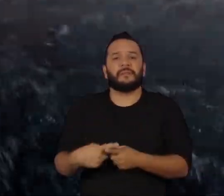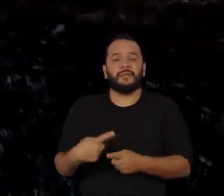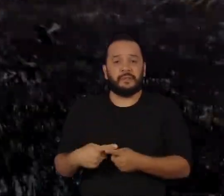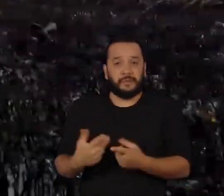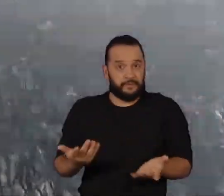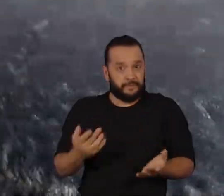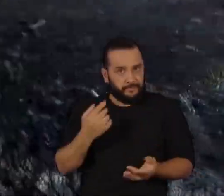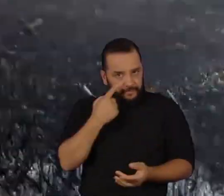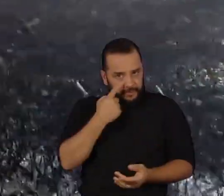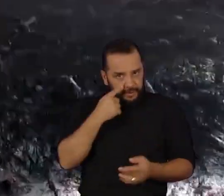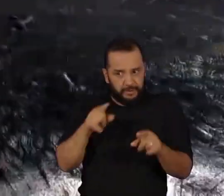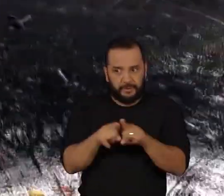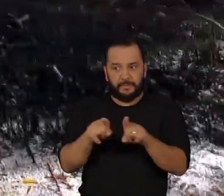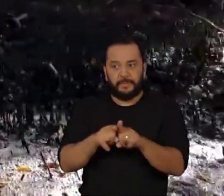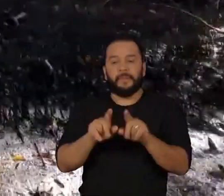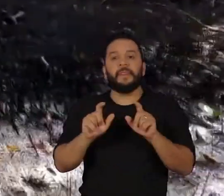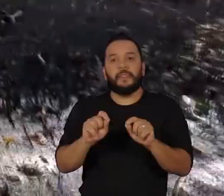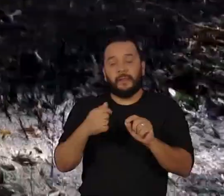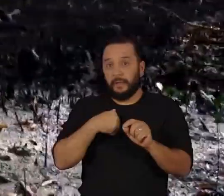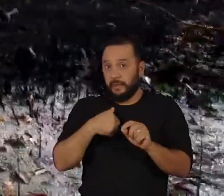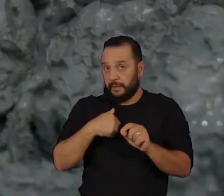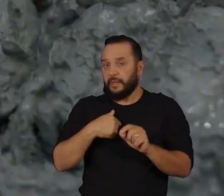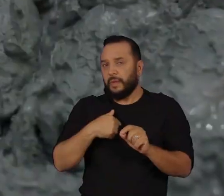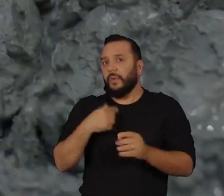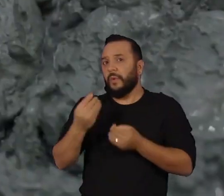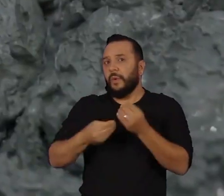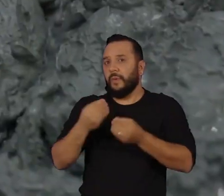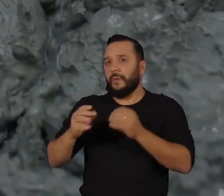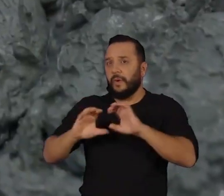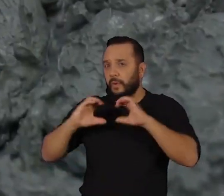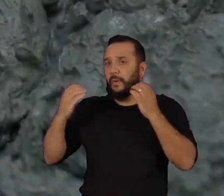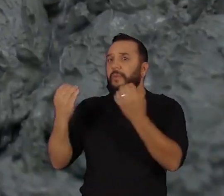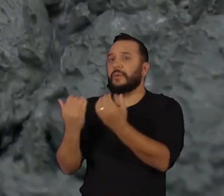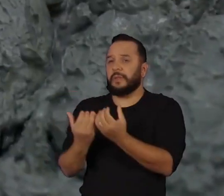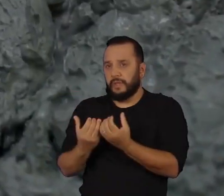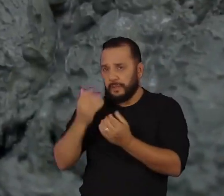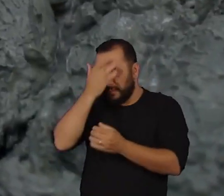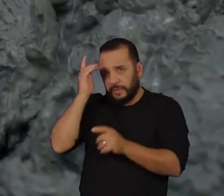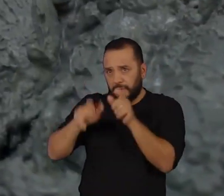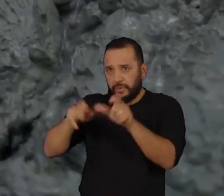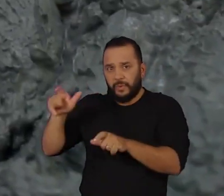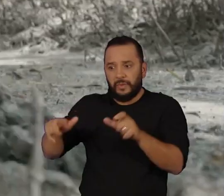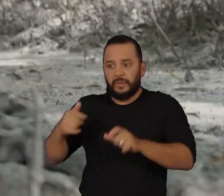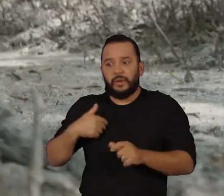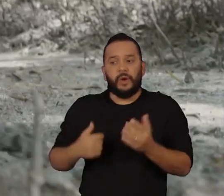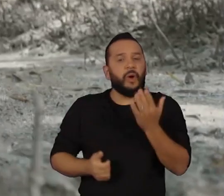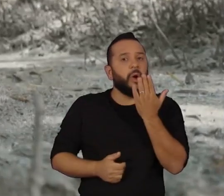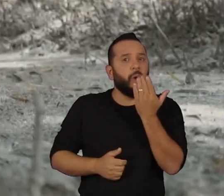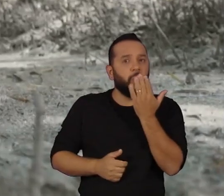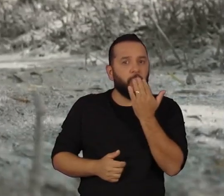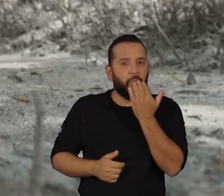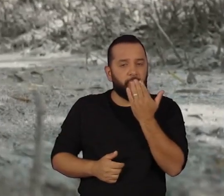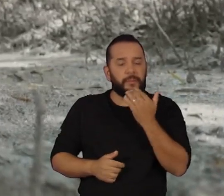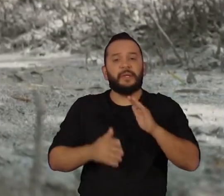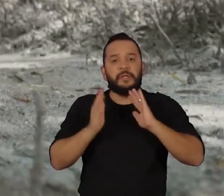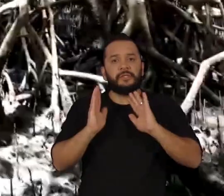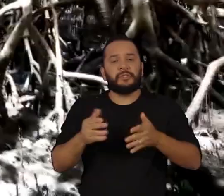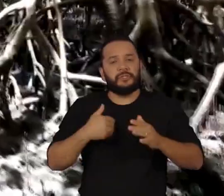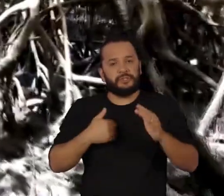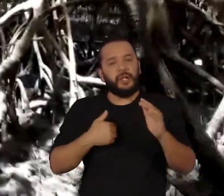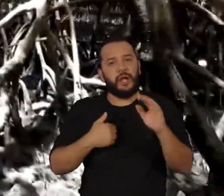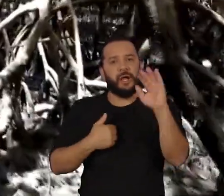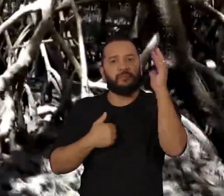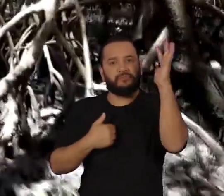Documentário registra o cotidiano das comunidades extrativistas que tiram o sustento de vida na biodiversidade da